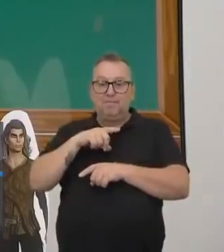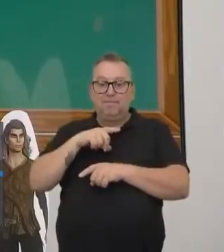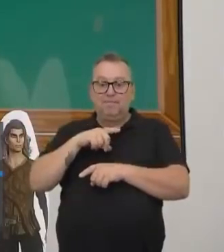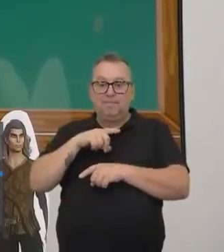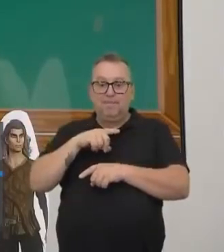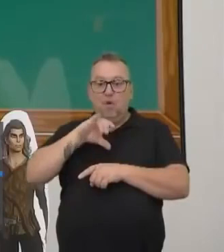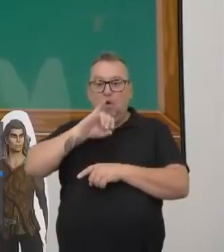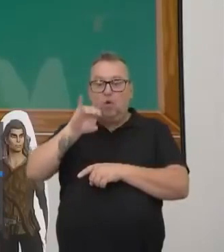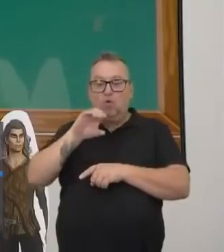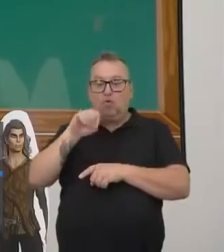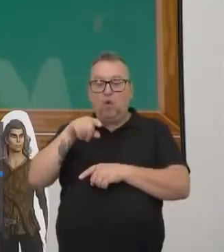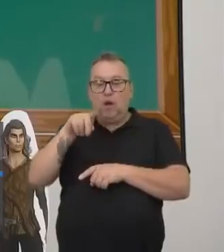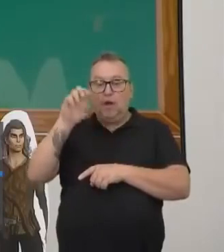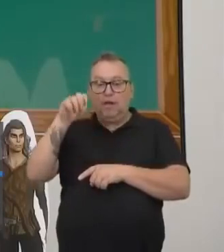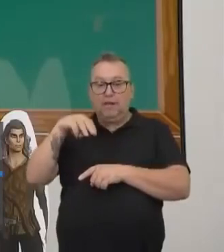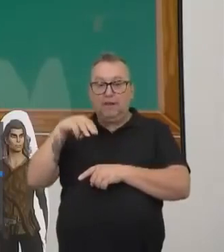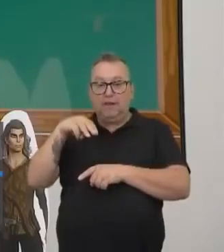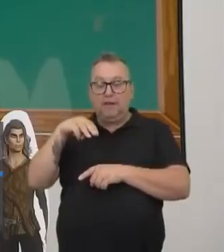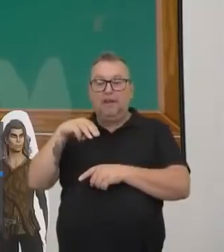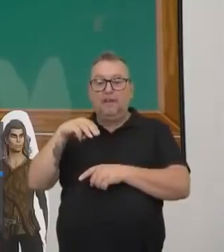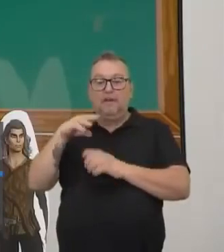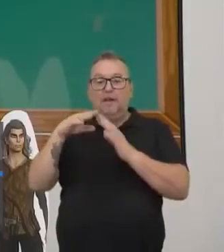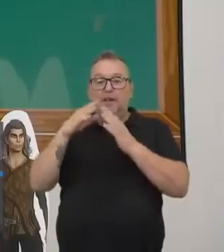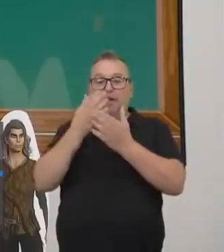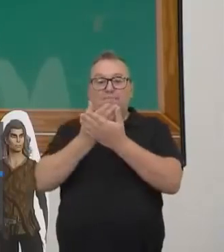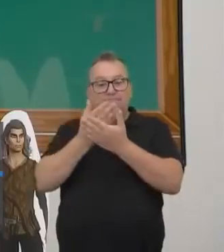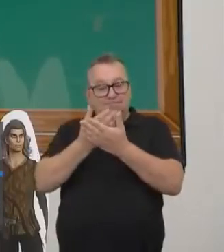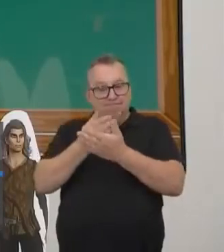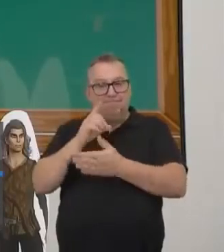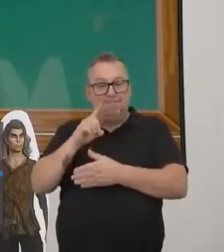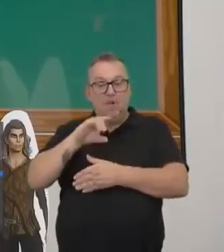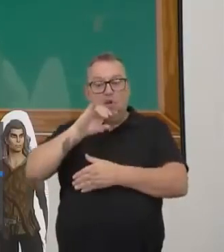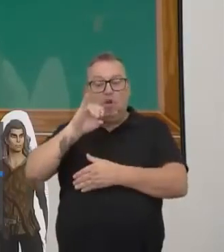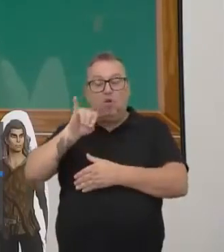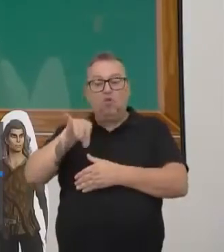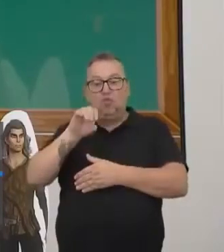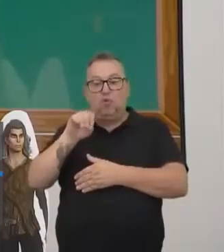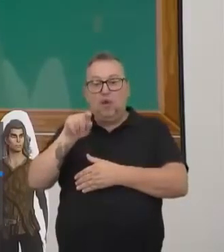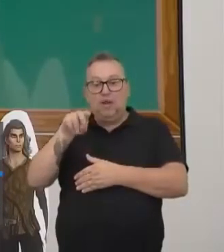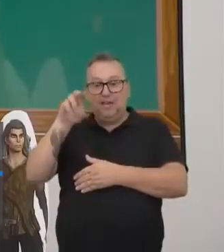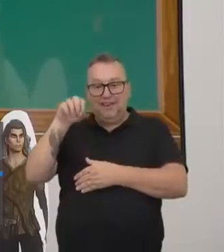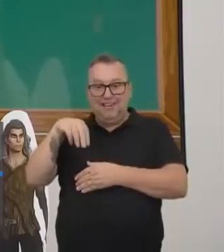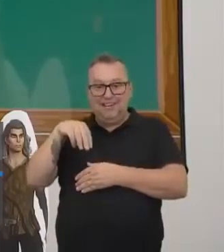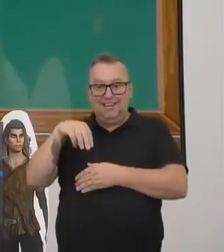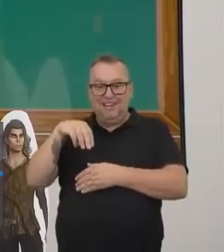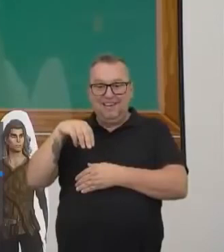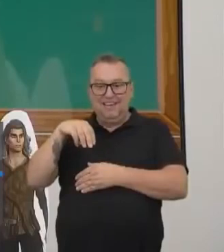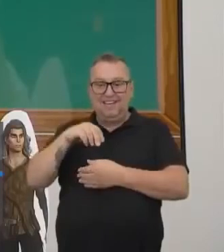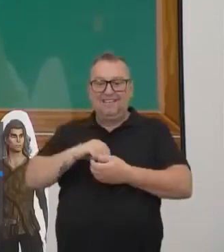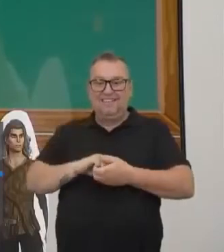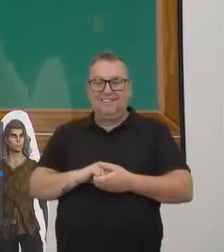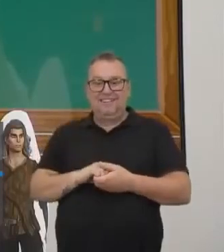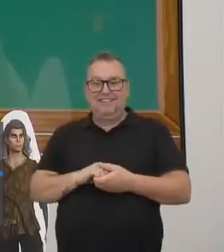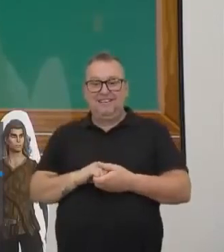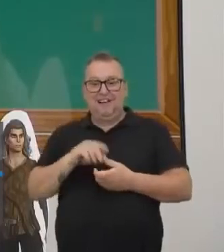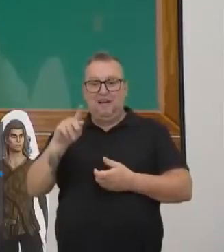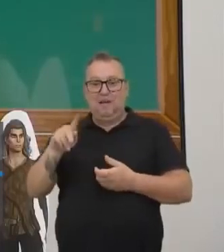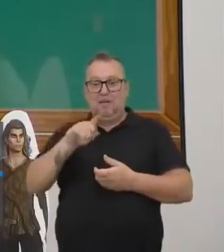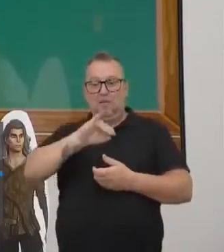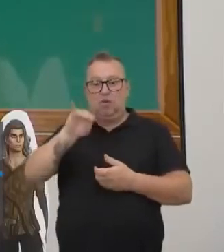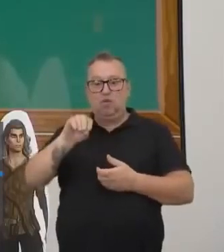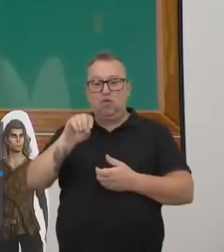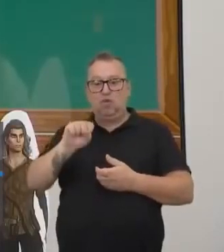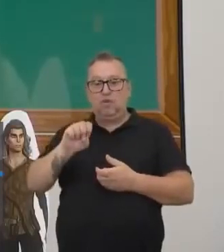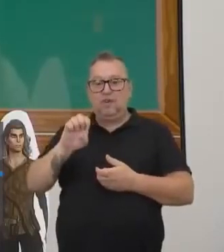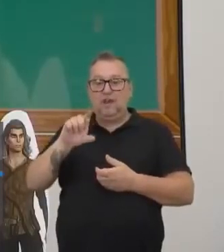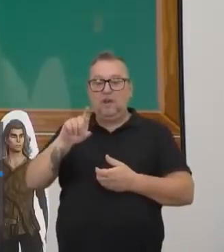Professor Joaquim Adolfo de Araújo, Escola Estadual Professor Joaquim Adolfo de Araújo. Pro José Luiz,